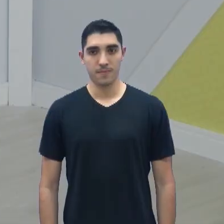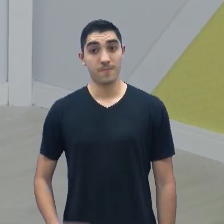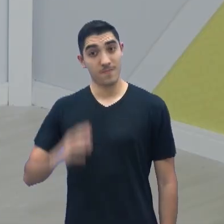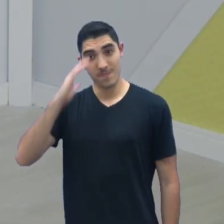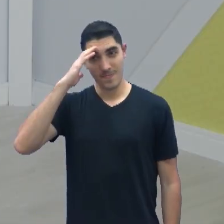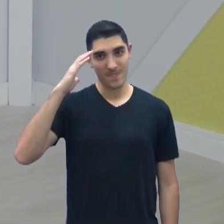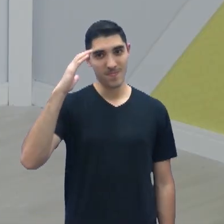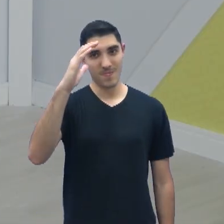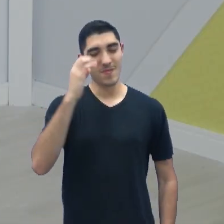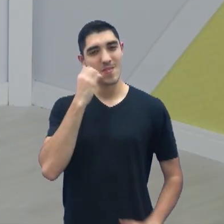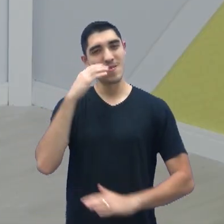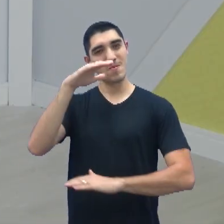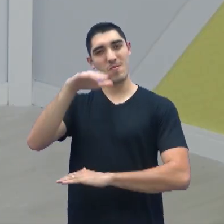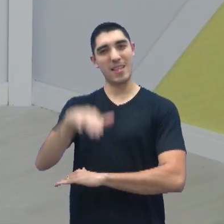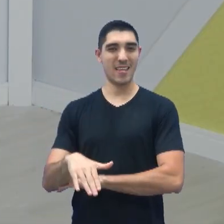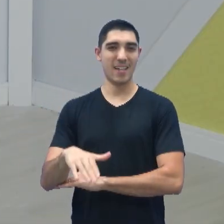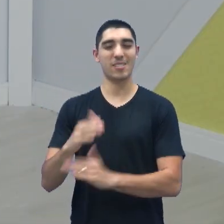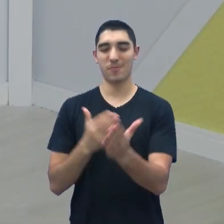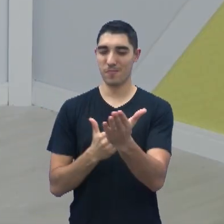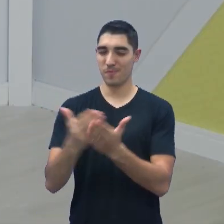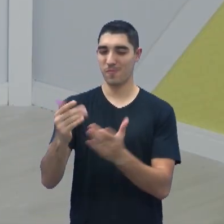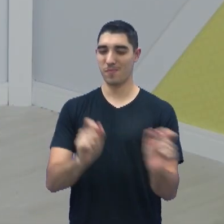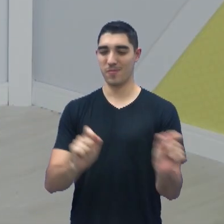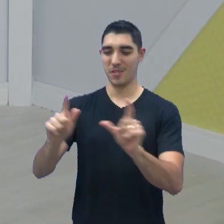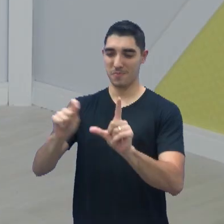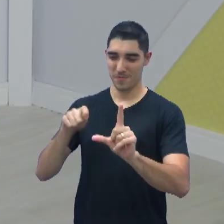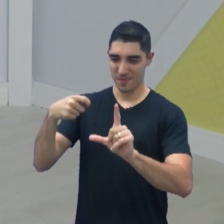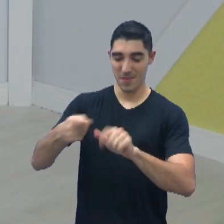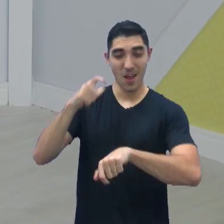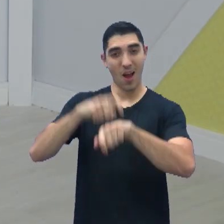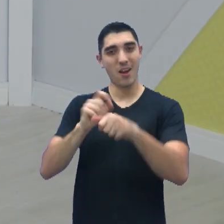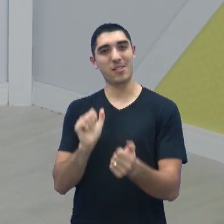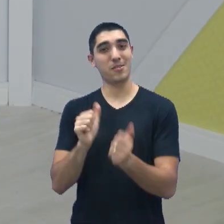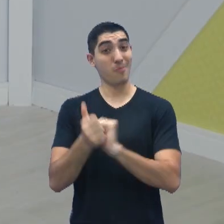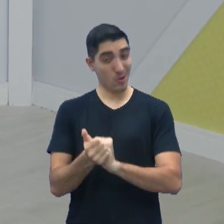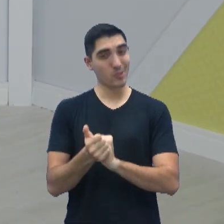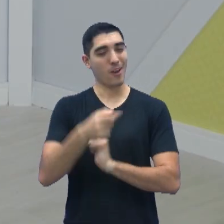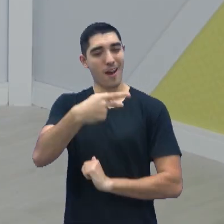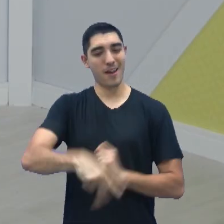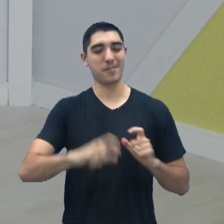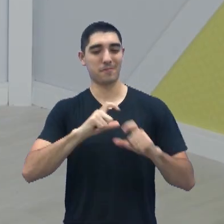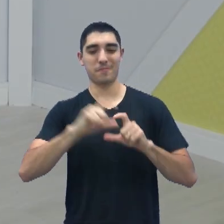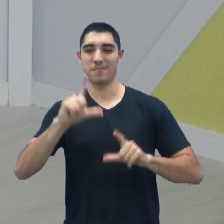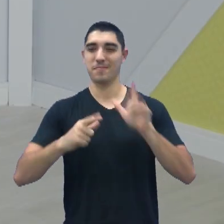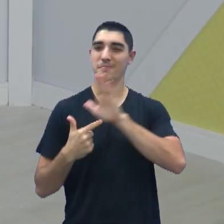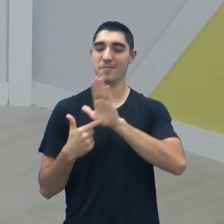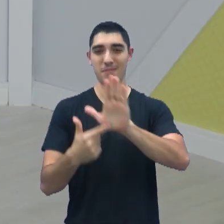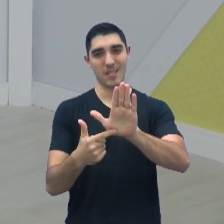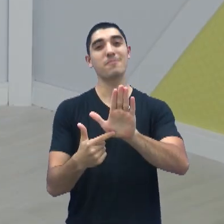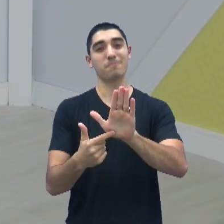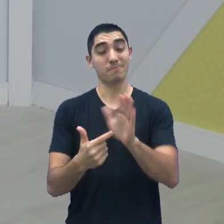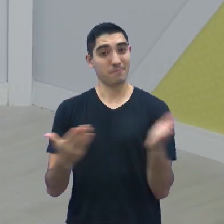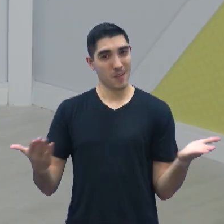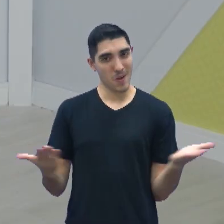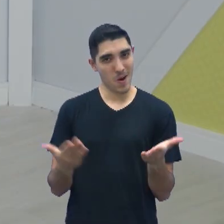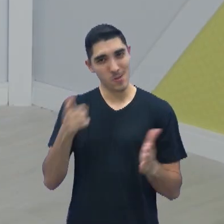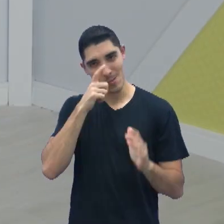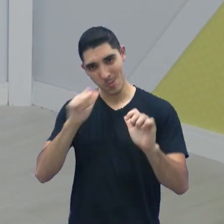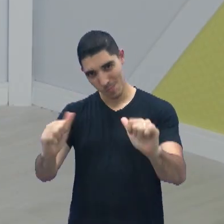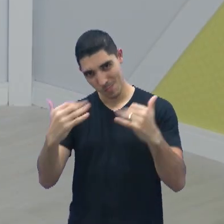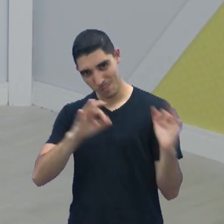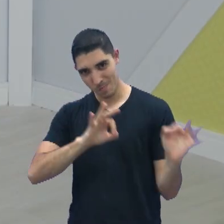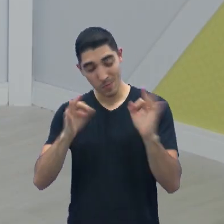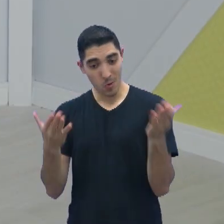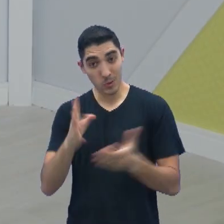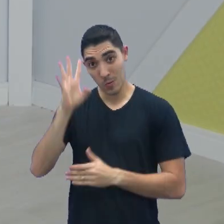Fala galera, uma boa tarde pra você. Tá começando a Hora do Esporte aqui na tela da TV Câmara de São José dos Campos. Vamos juntos nesta quarta-feira até às